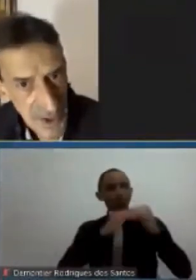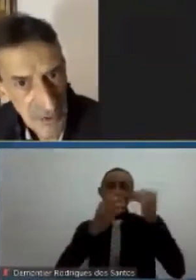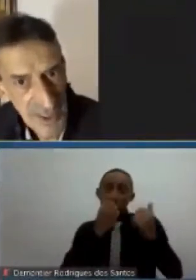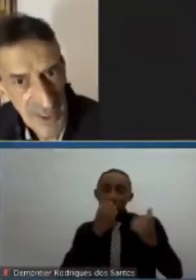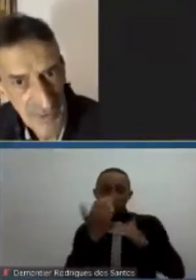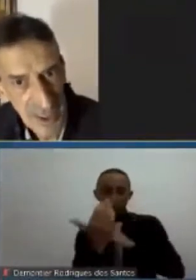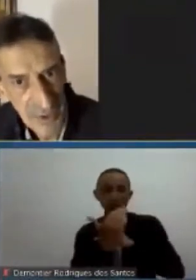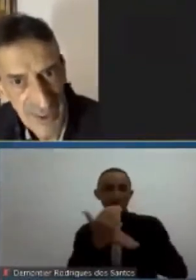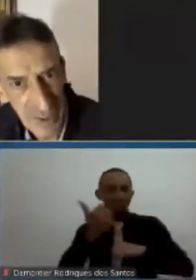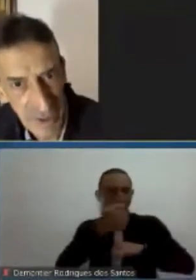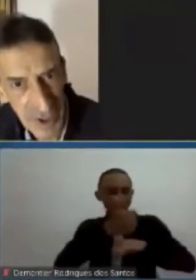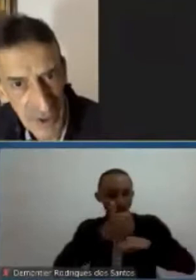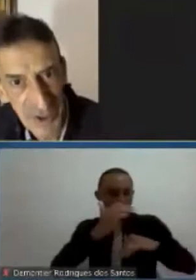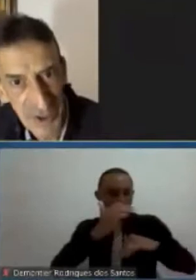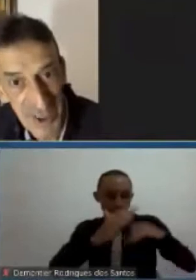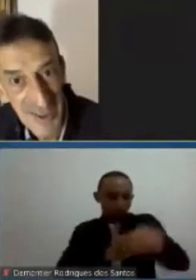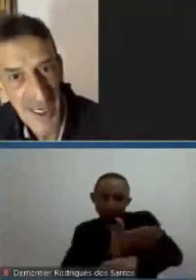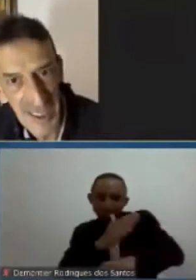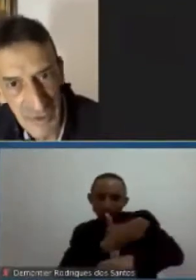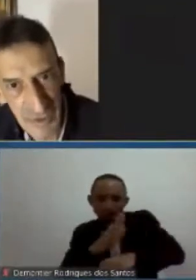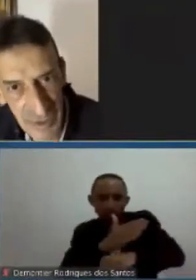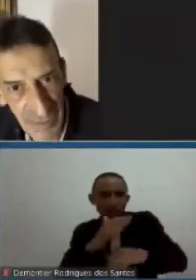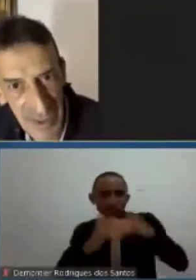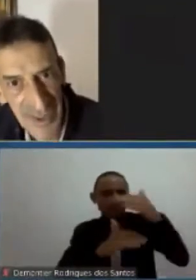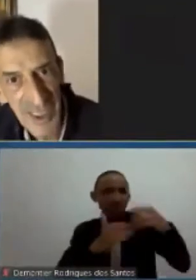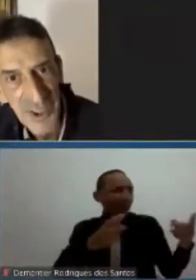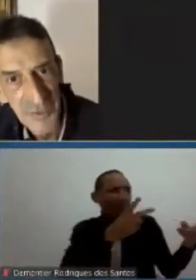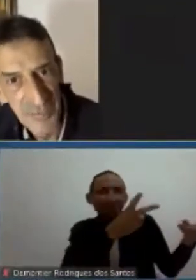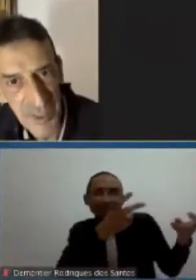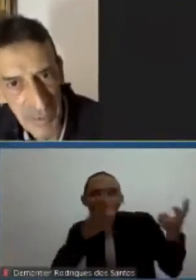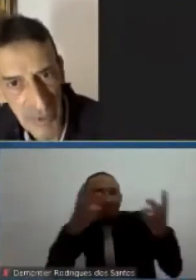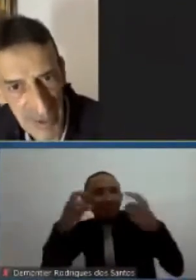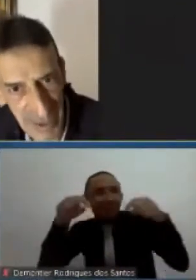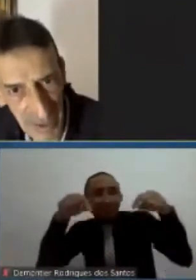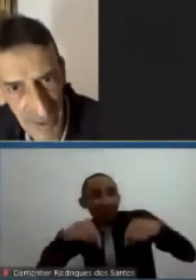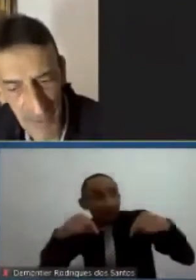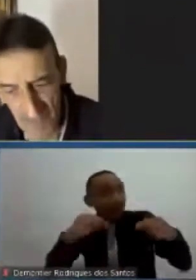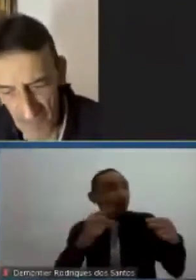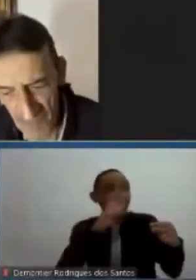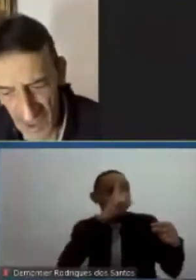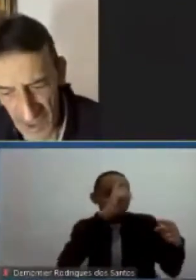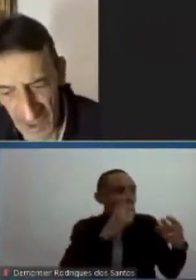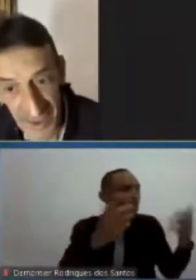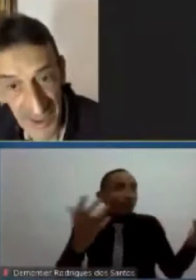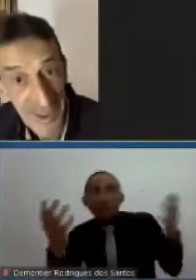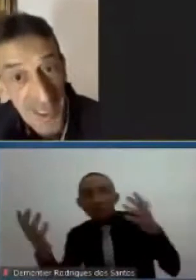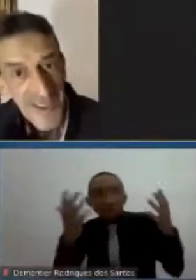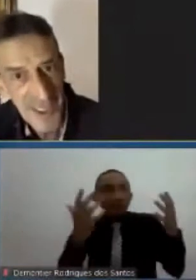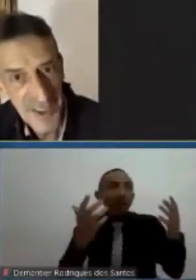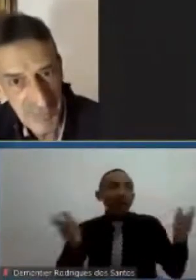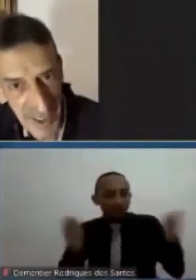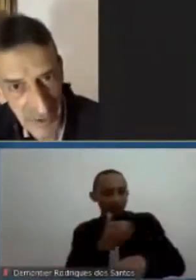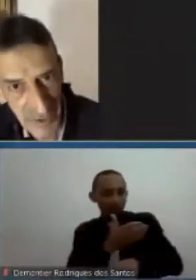A gente nunca teve um setor saúde tão dissecado, tão entendido pela população, e